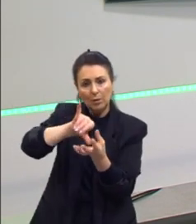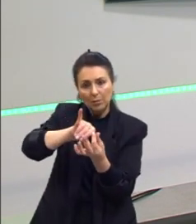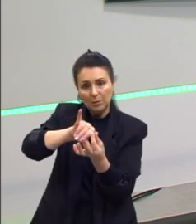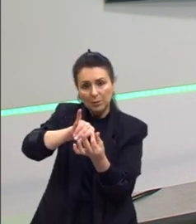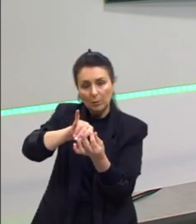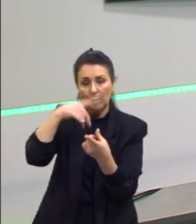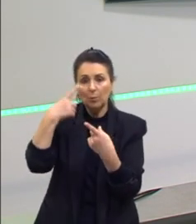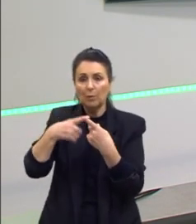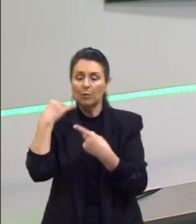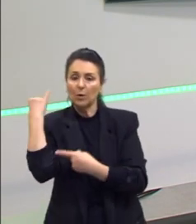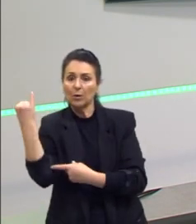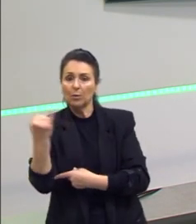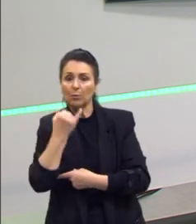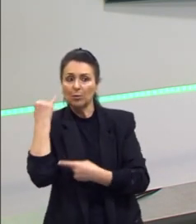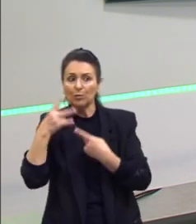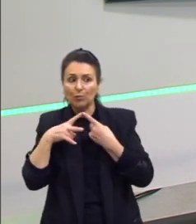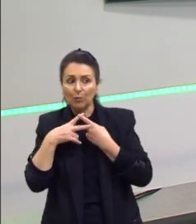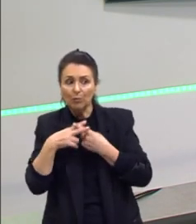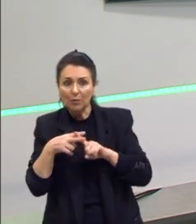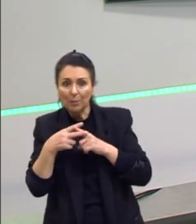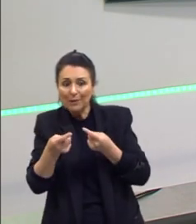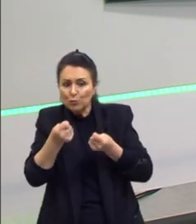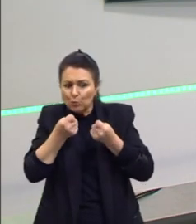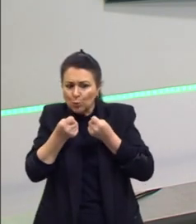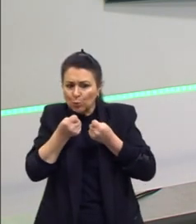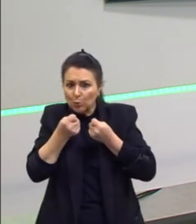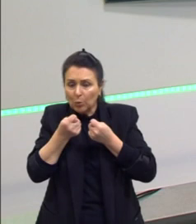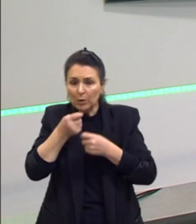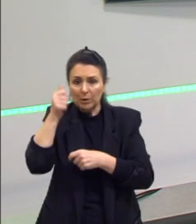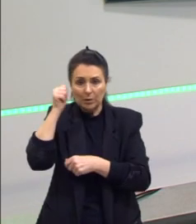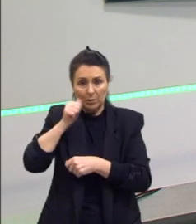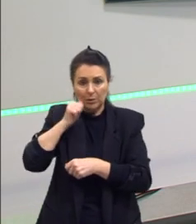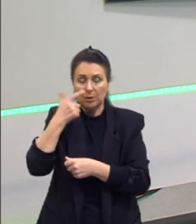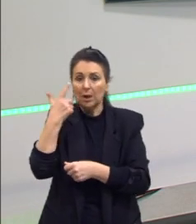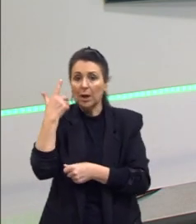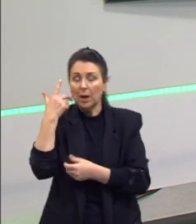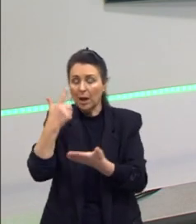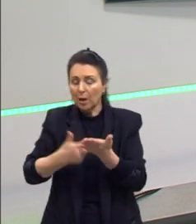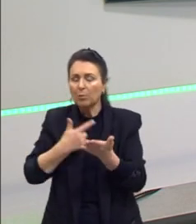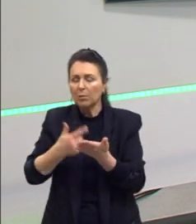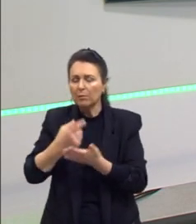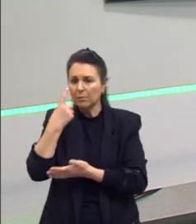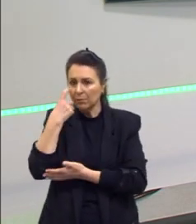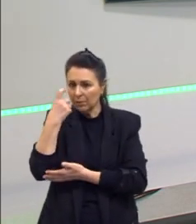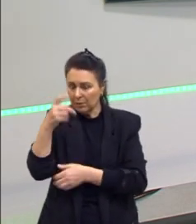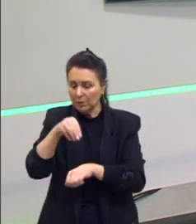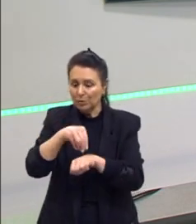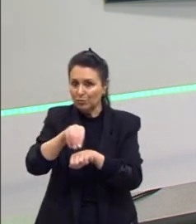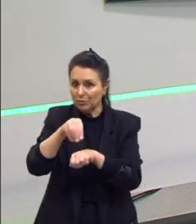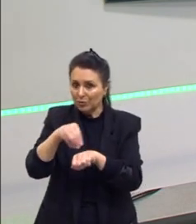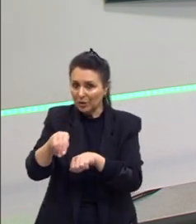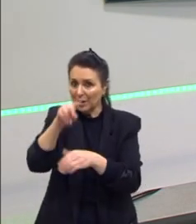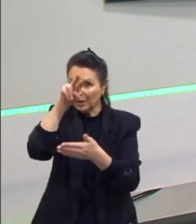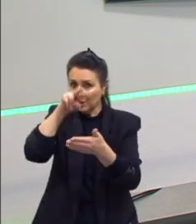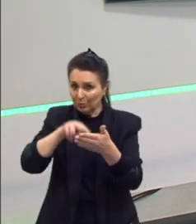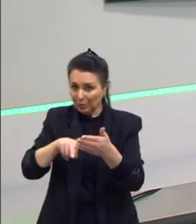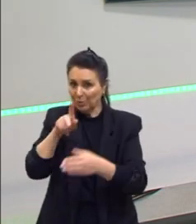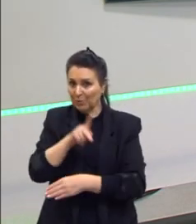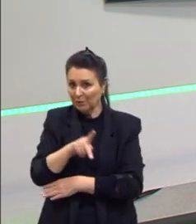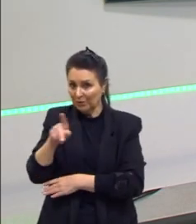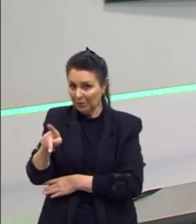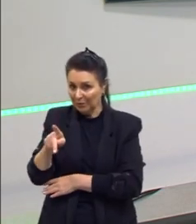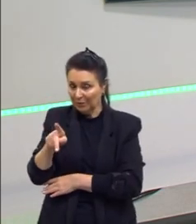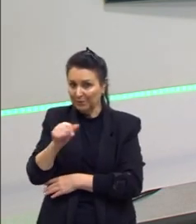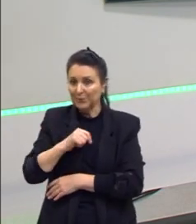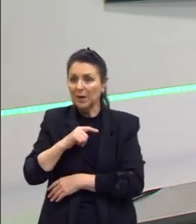foi importante com uma ferramenta de controle sobre as mulheres também livro bem interessante fica a dica e aqui a gente